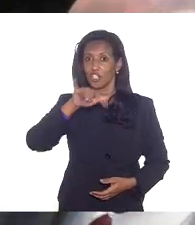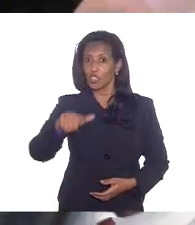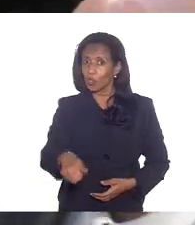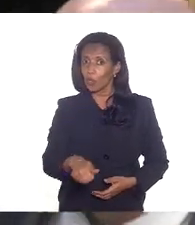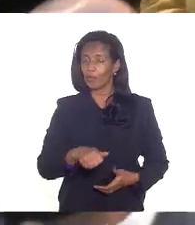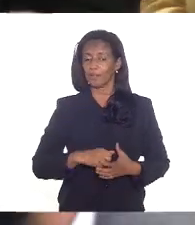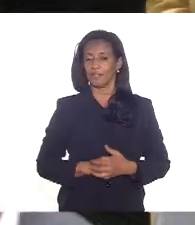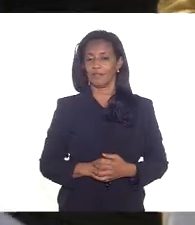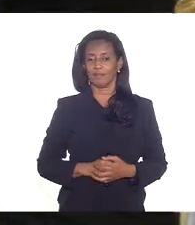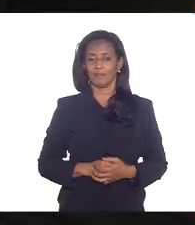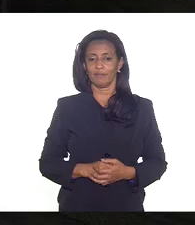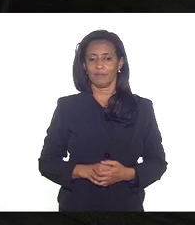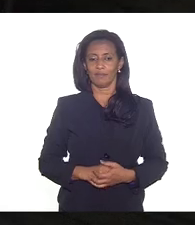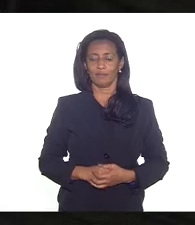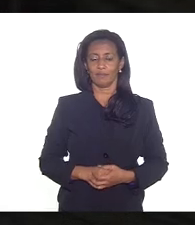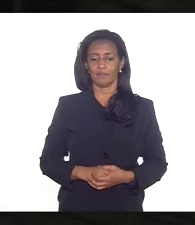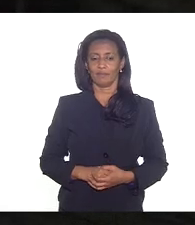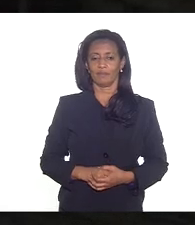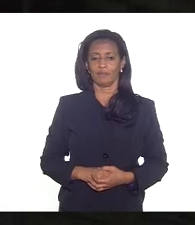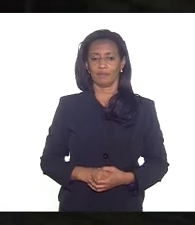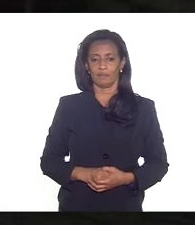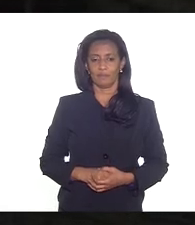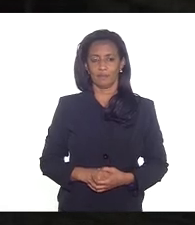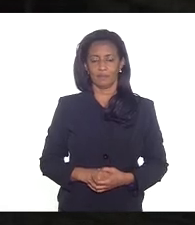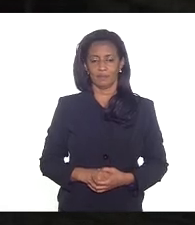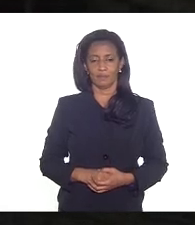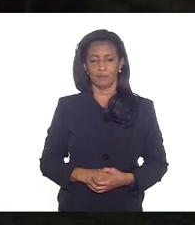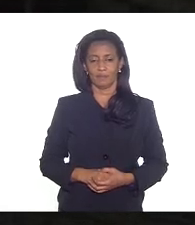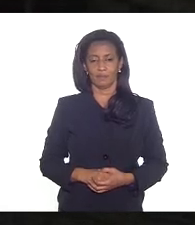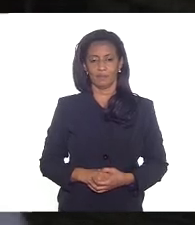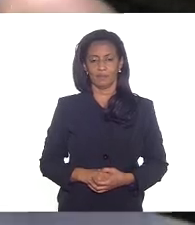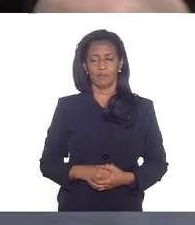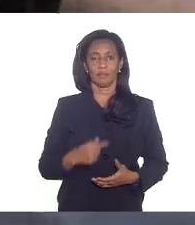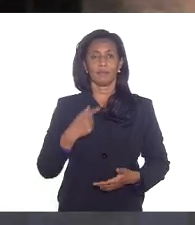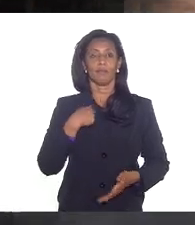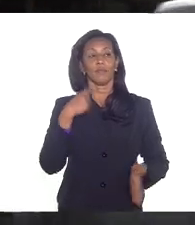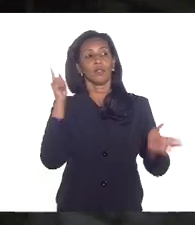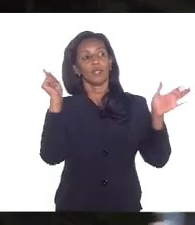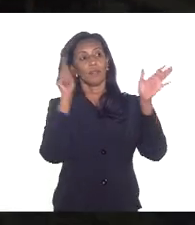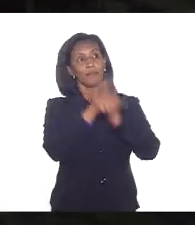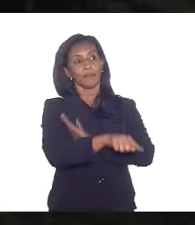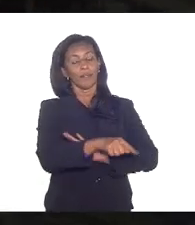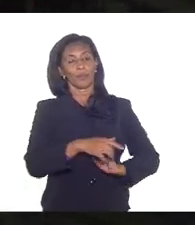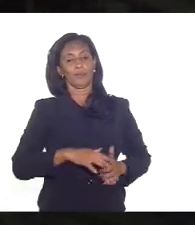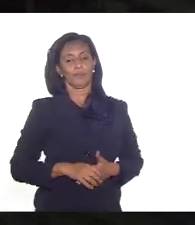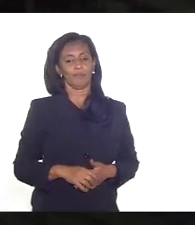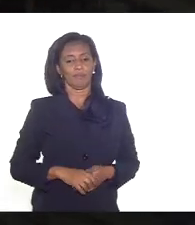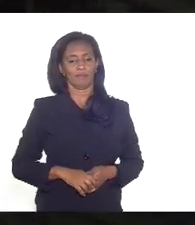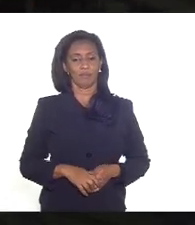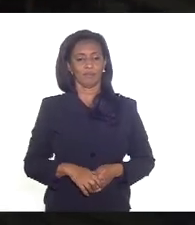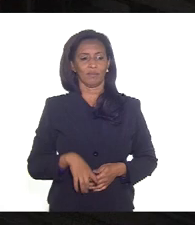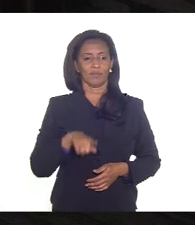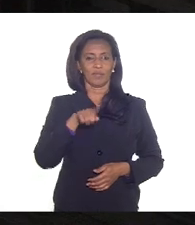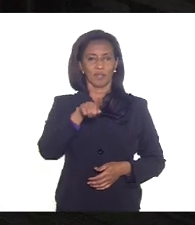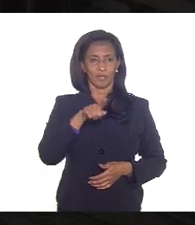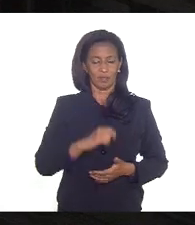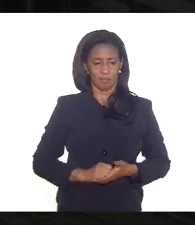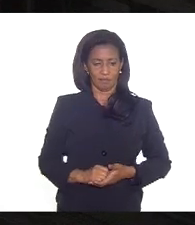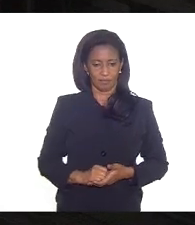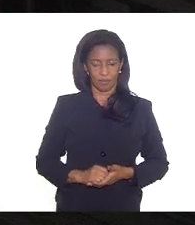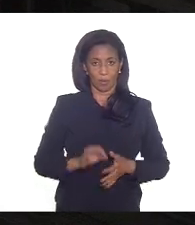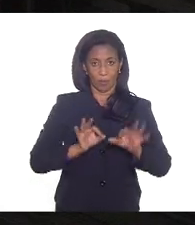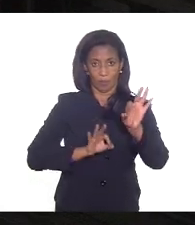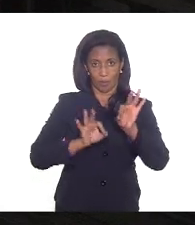Deputado Márcio Pacheco e sim eu queria perguntar a vossa excelência se no presente